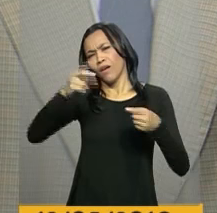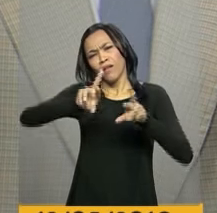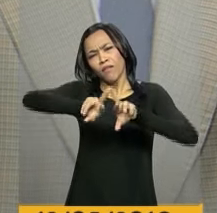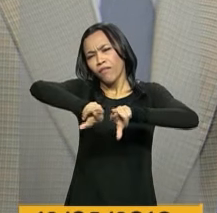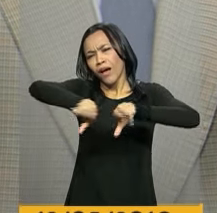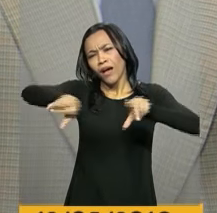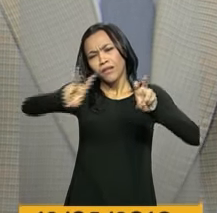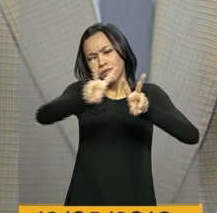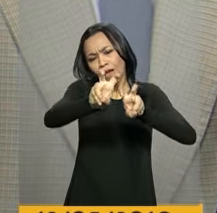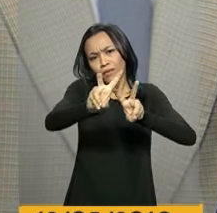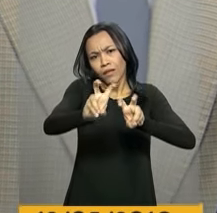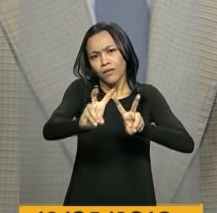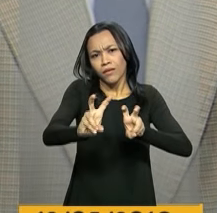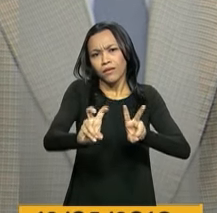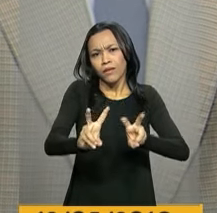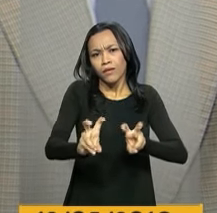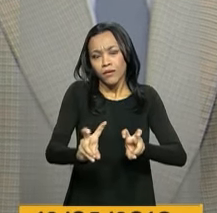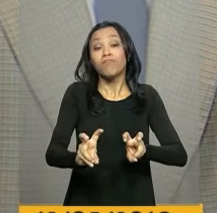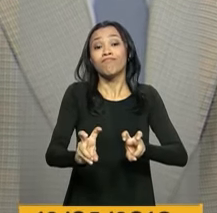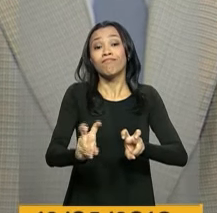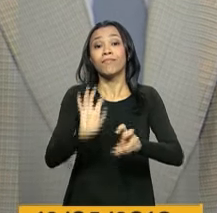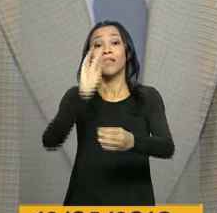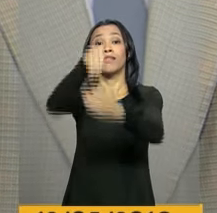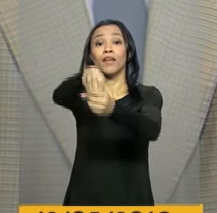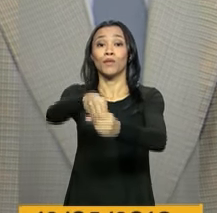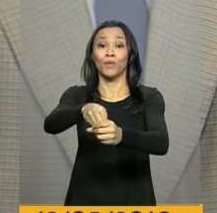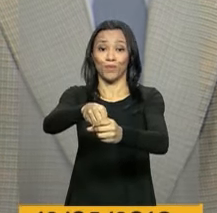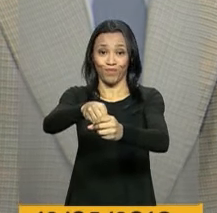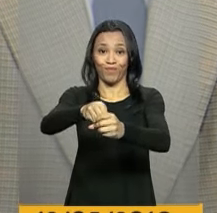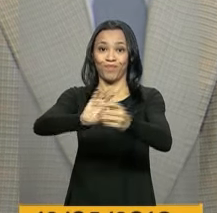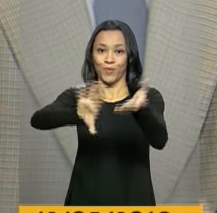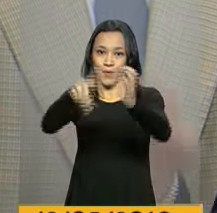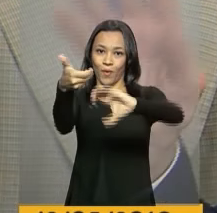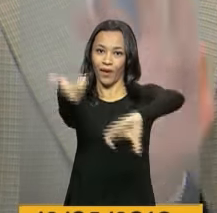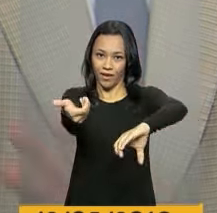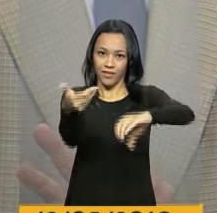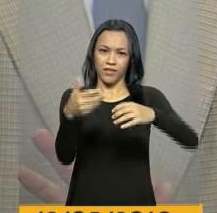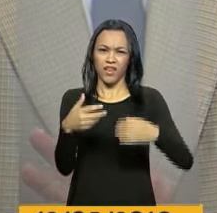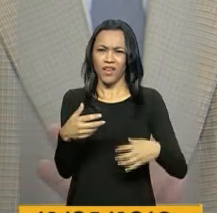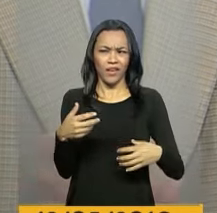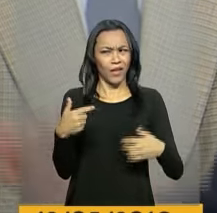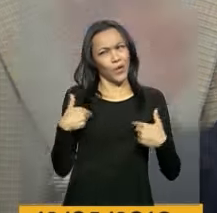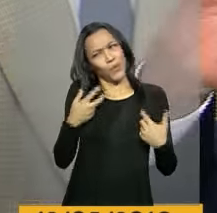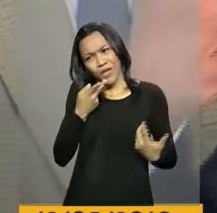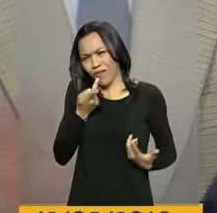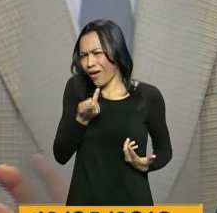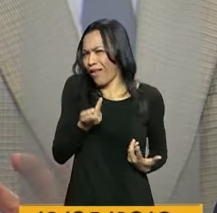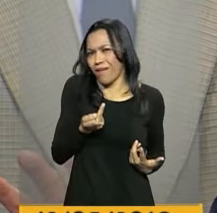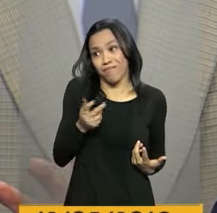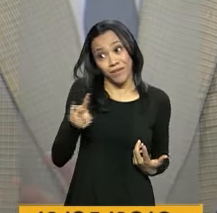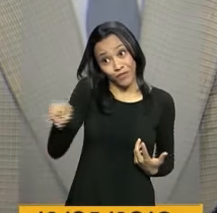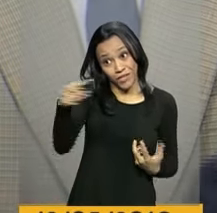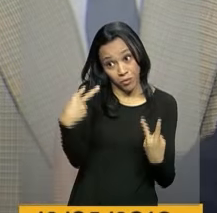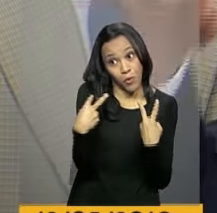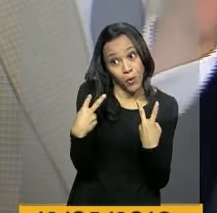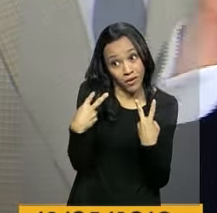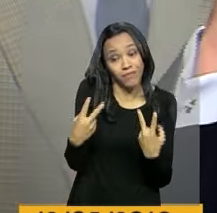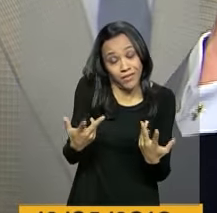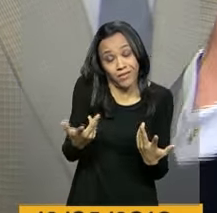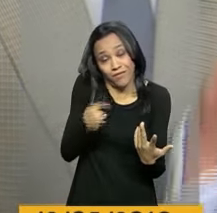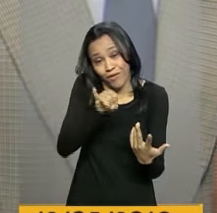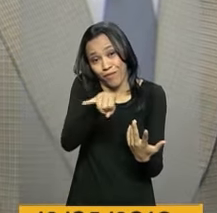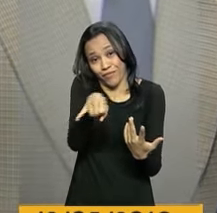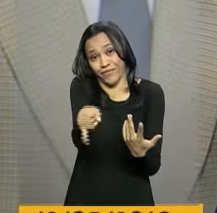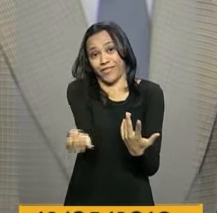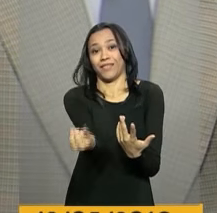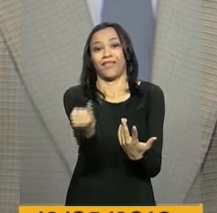em tramitação no Congresso Nacional. Eu até não ia falar, viu? Mas como todo mundo está prestando atenção, eu vou dar toda